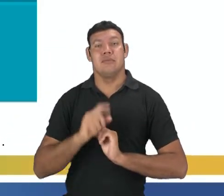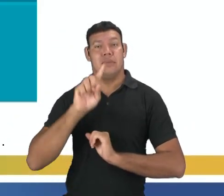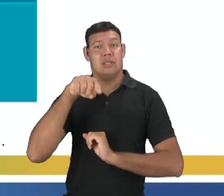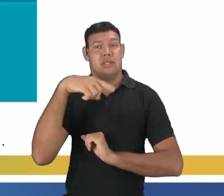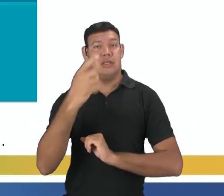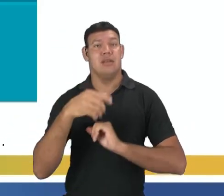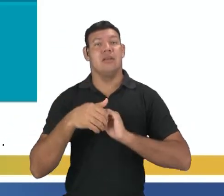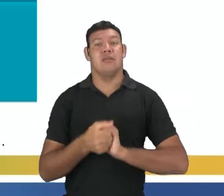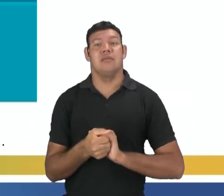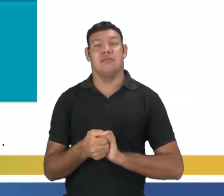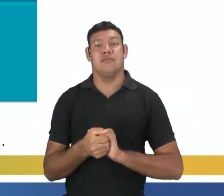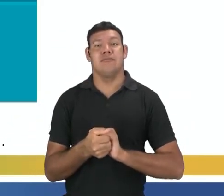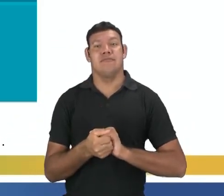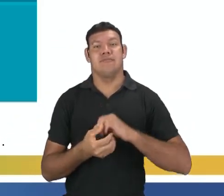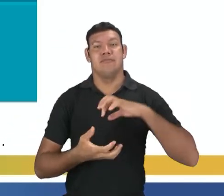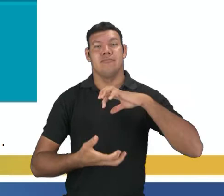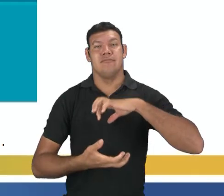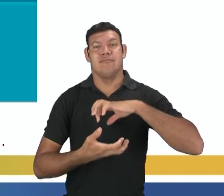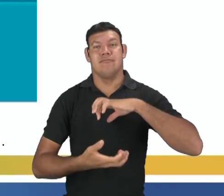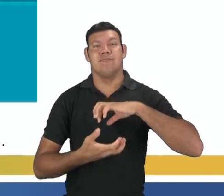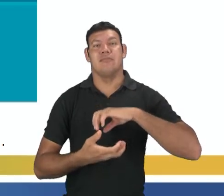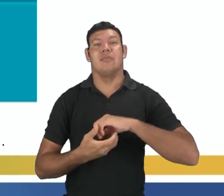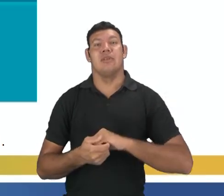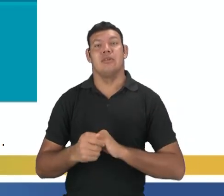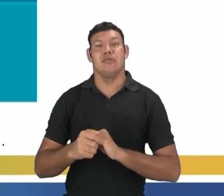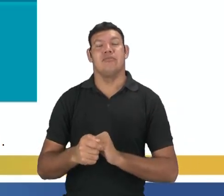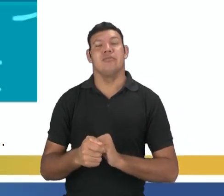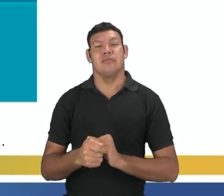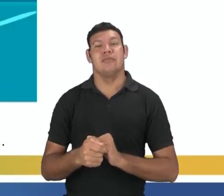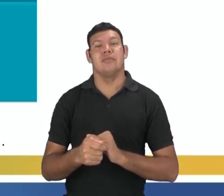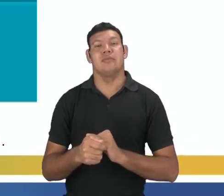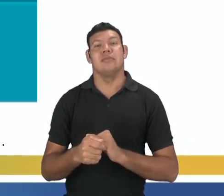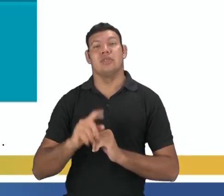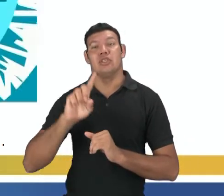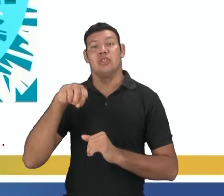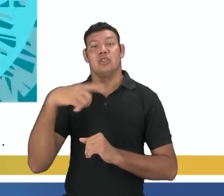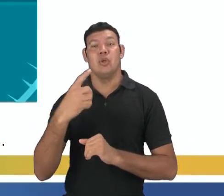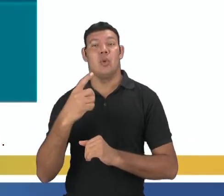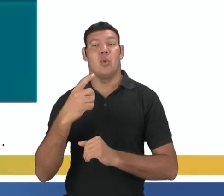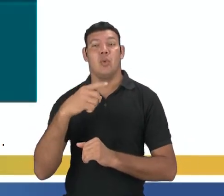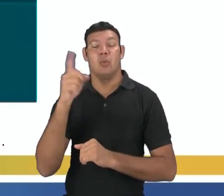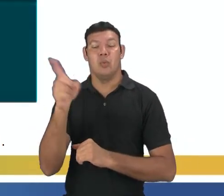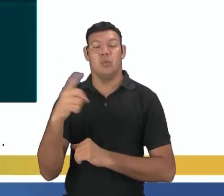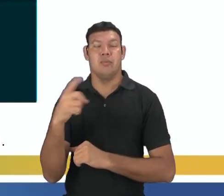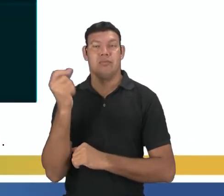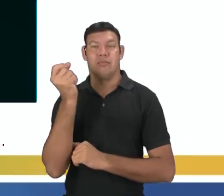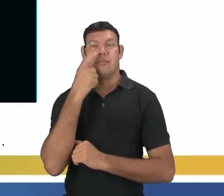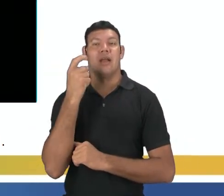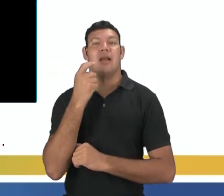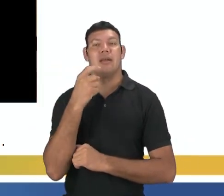Depois, transformou uma abóbora em carruagem e os 2 ratinhos em cavalos.